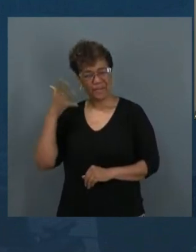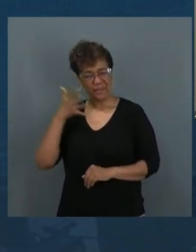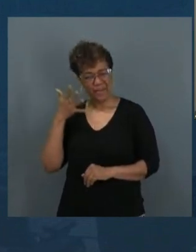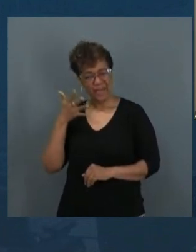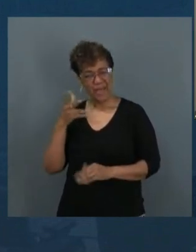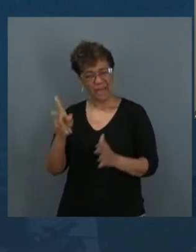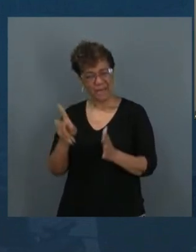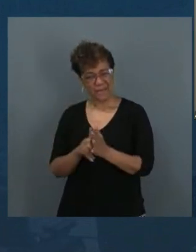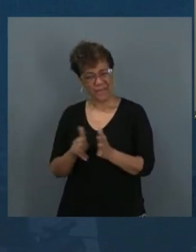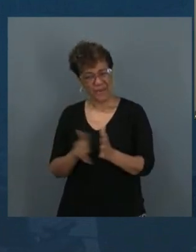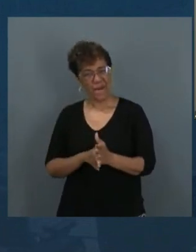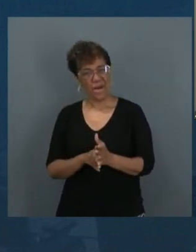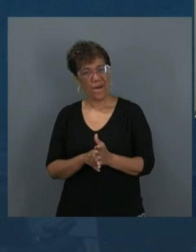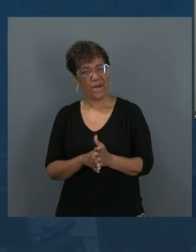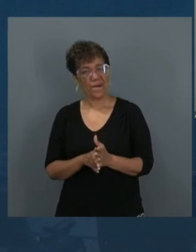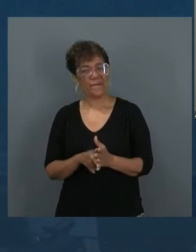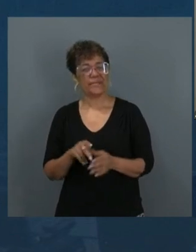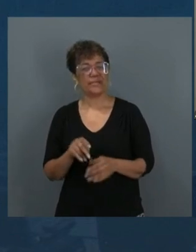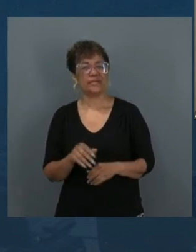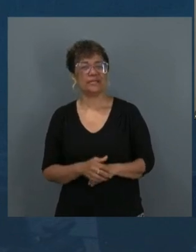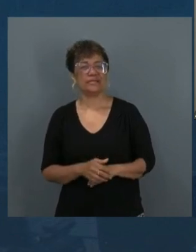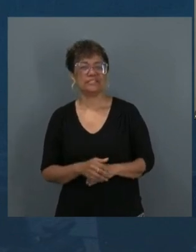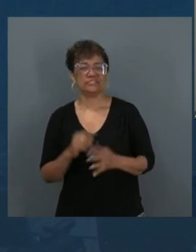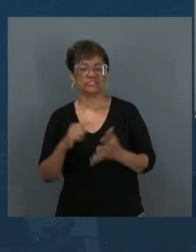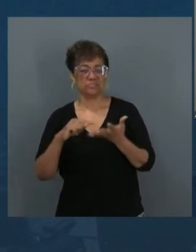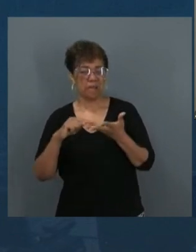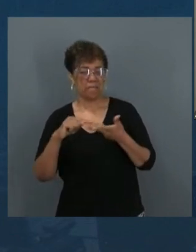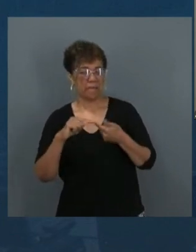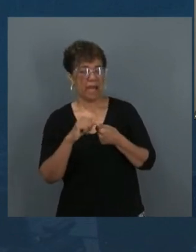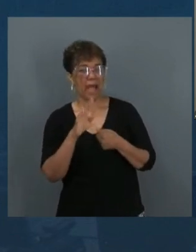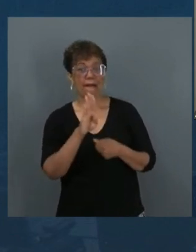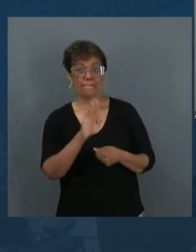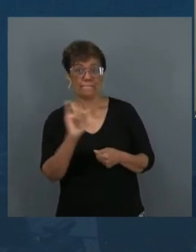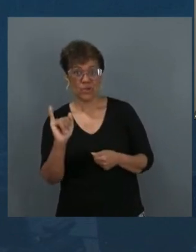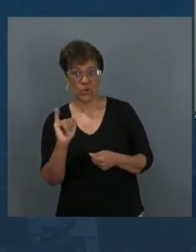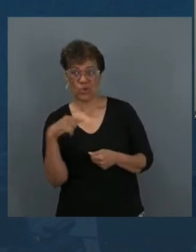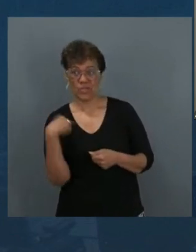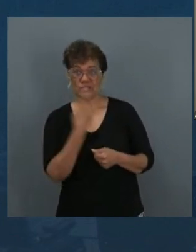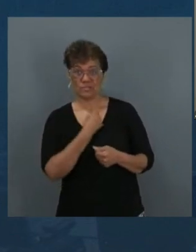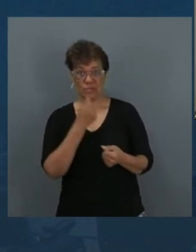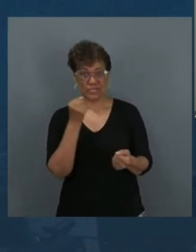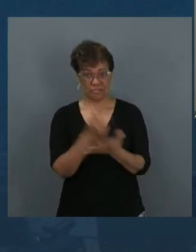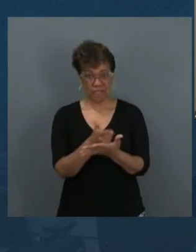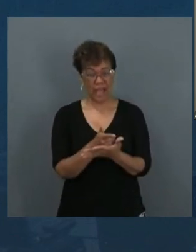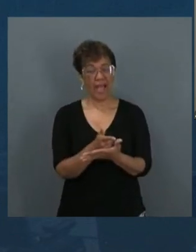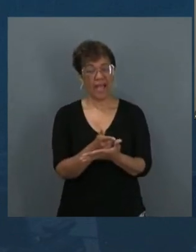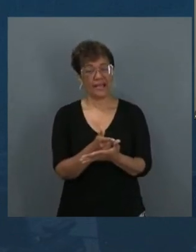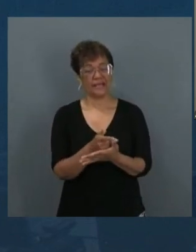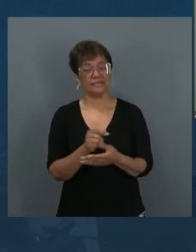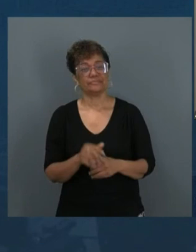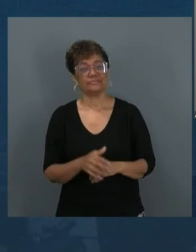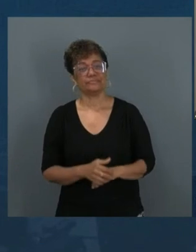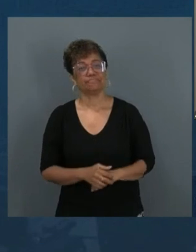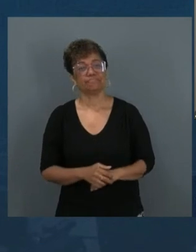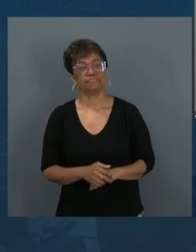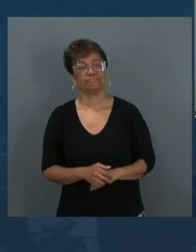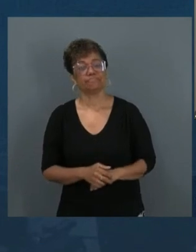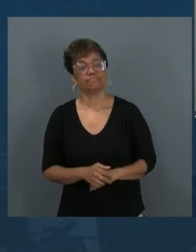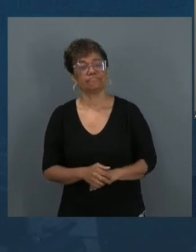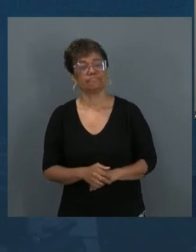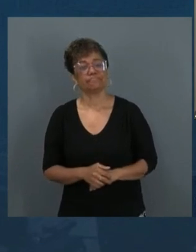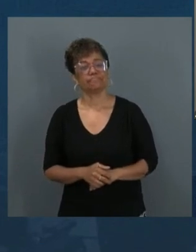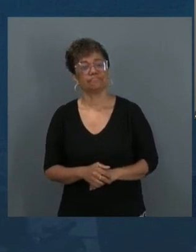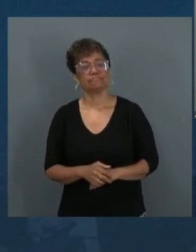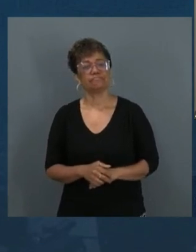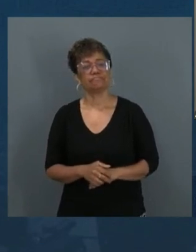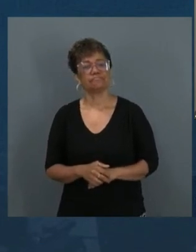Eduardo Braga, falando de tantos bilhões que a gente está pagando. E eu gostaria de